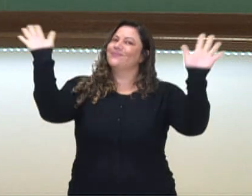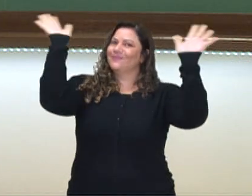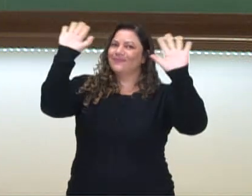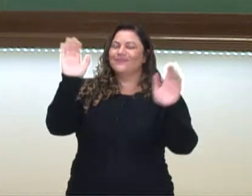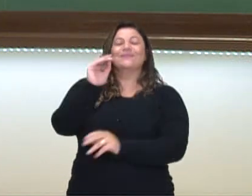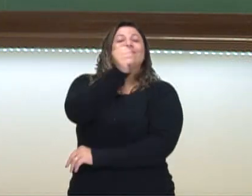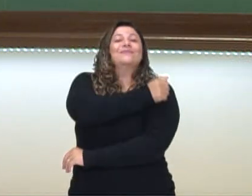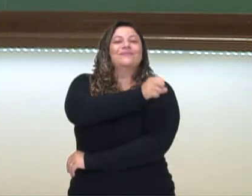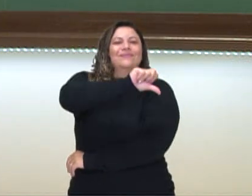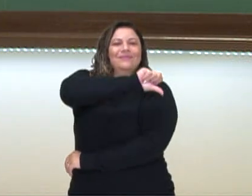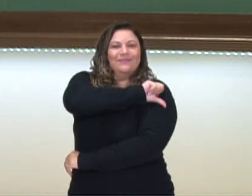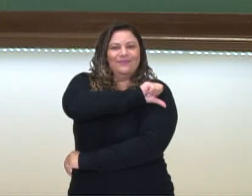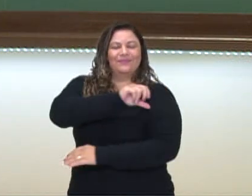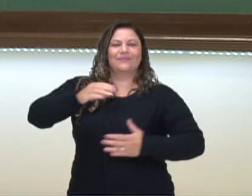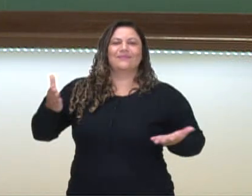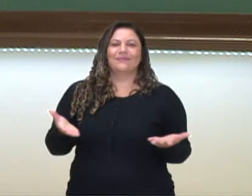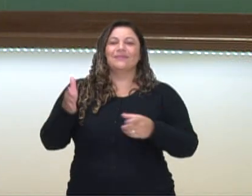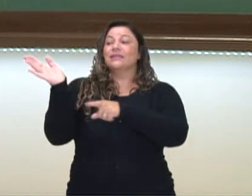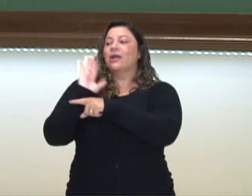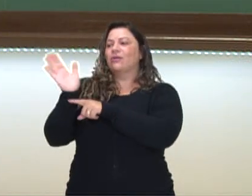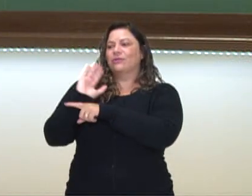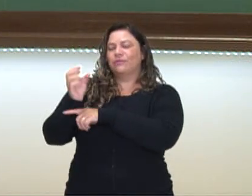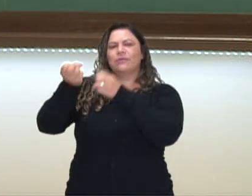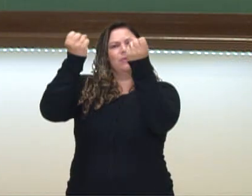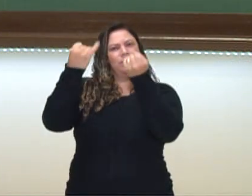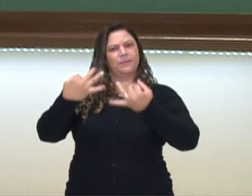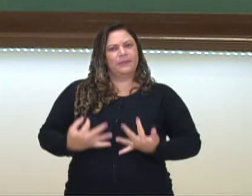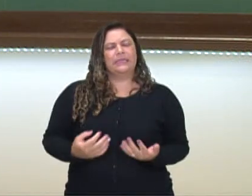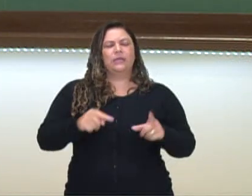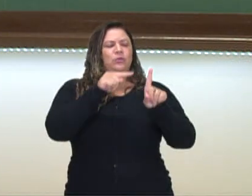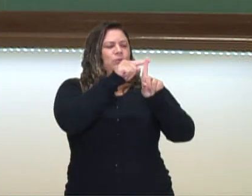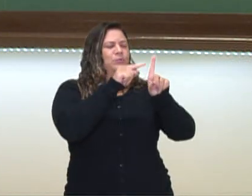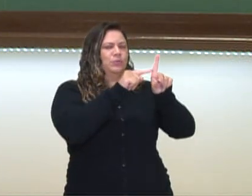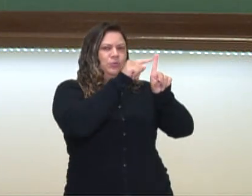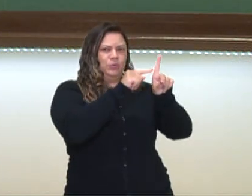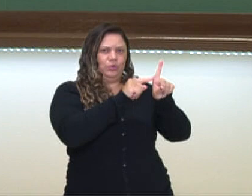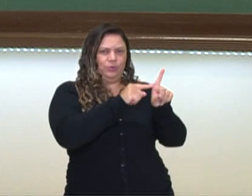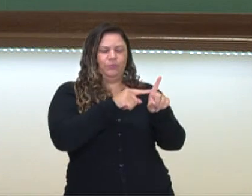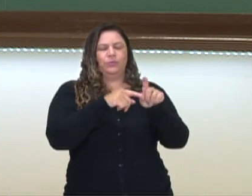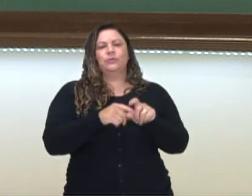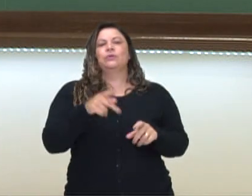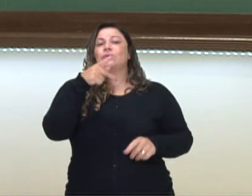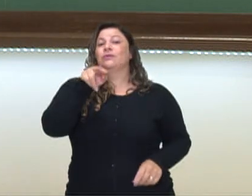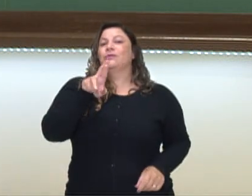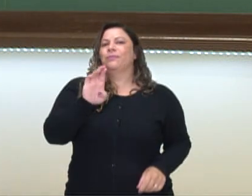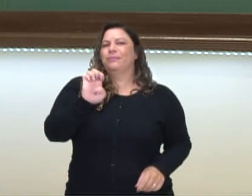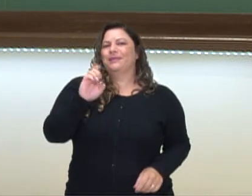Olá, estudantes do nono ano. Neste vídeo vamos falar sobre tipos de predicado.